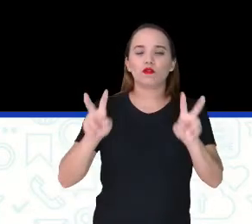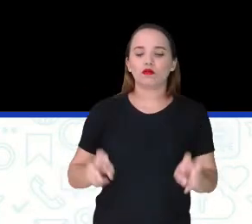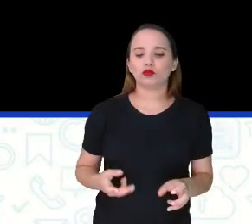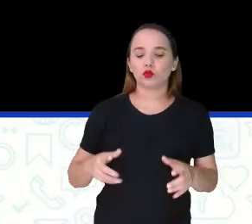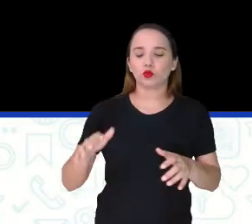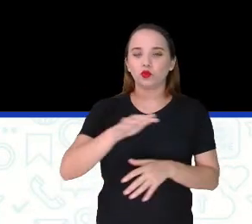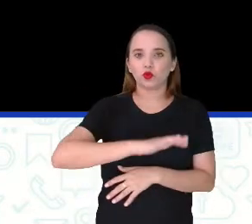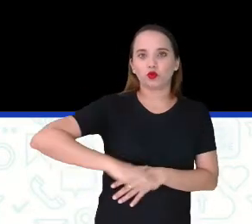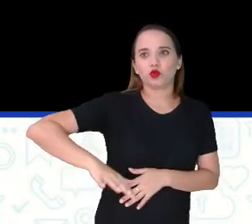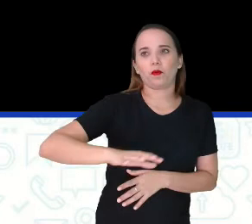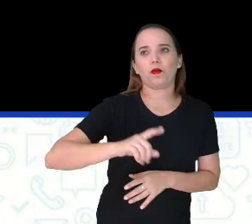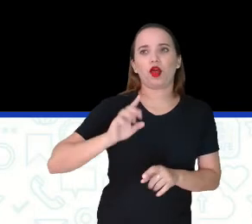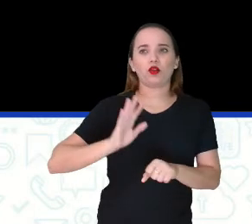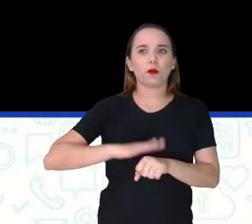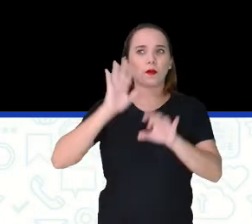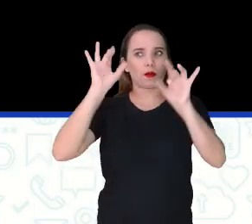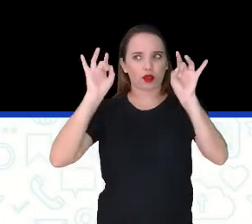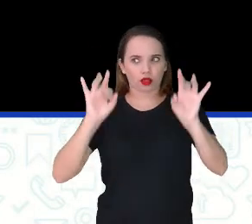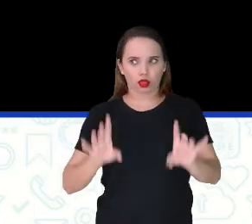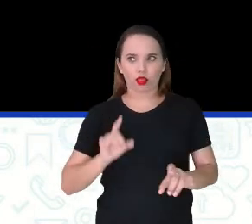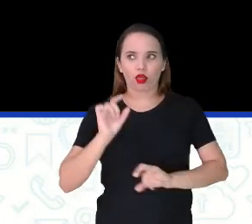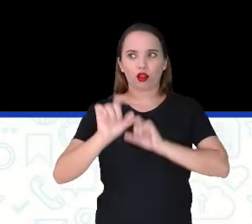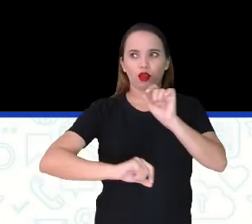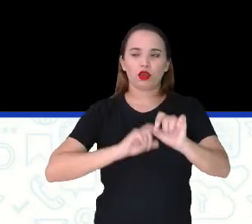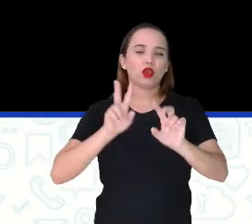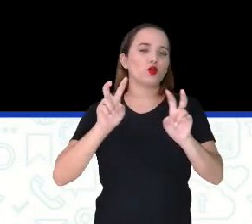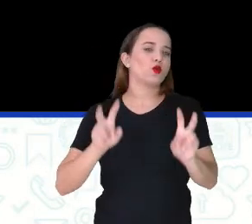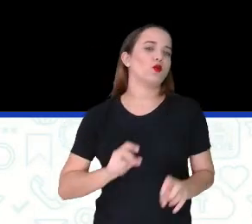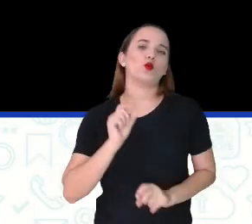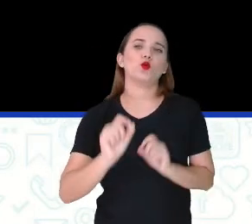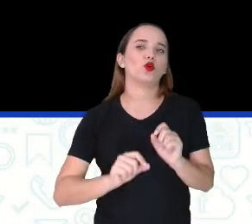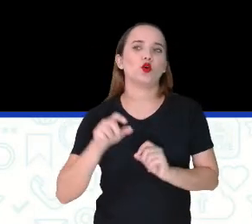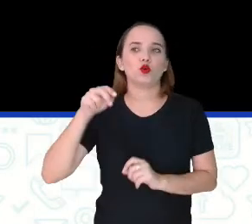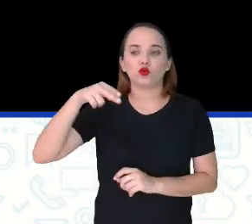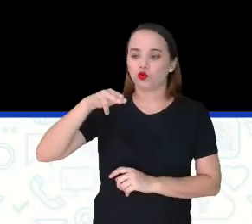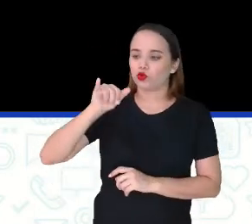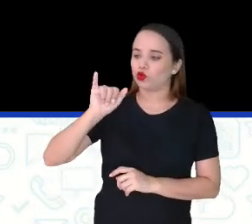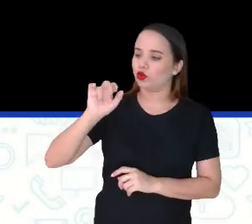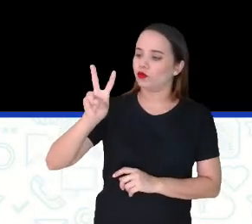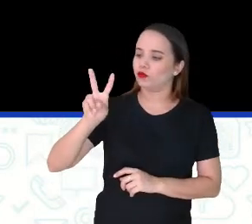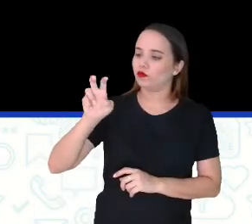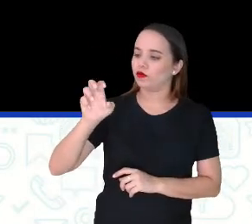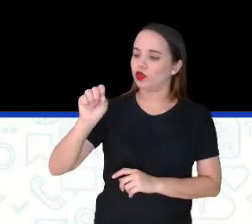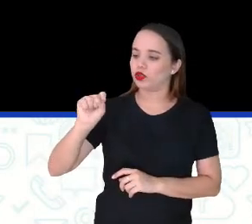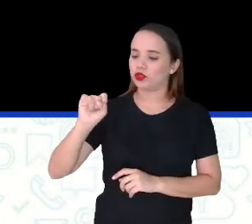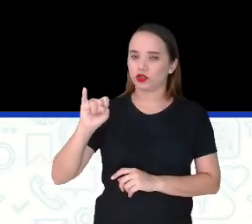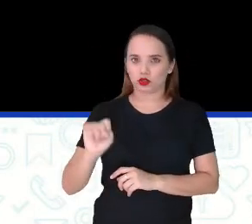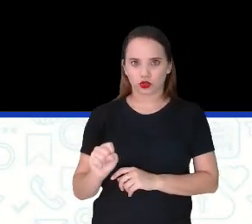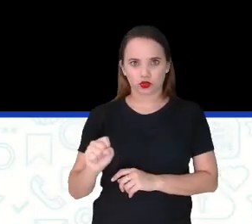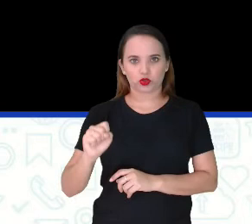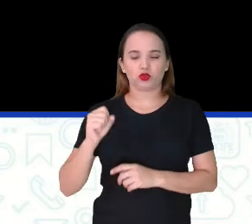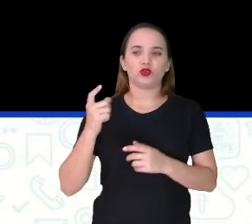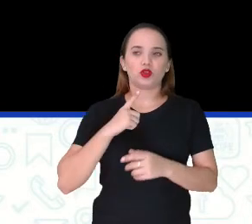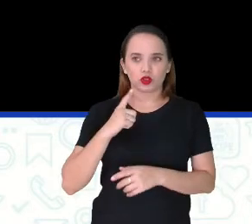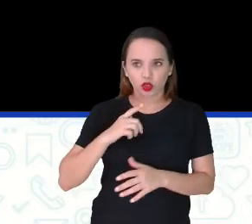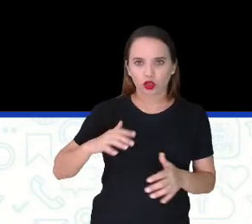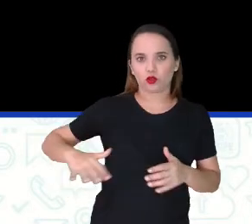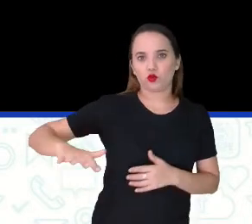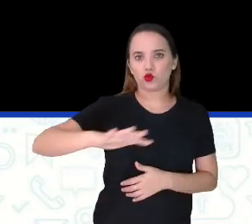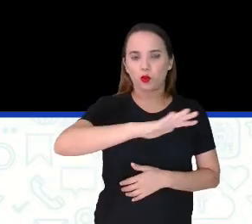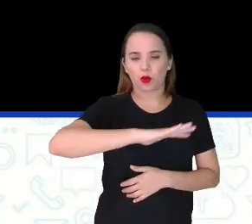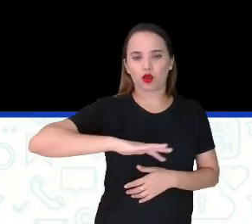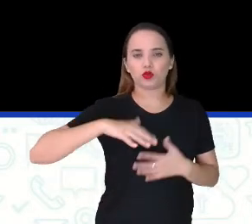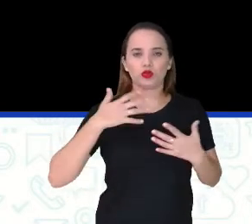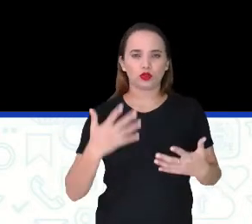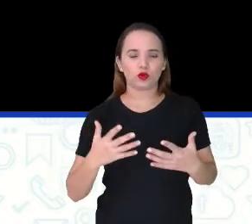espaço meio que mais detalhado, que ele fala sobre os níveis, né? Os níveis que existem no espaço. Então, em